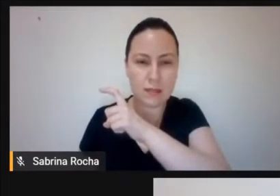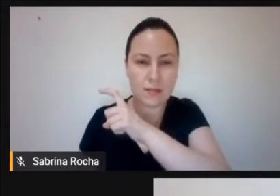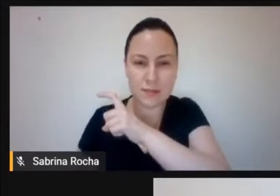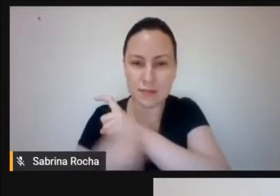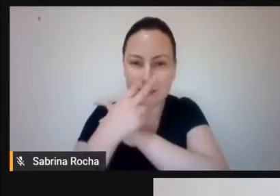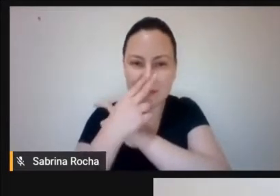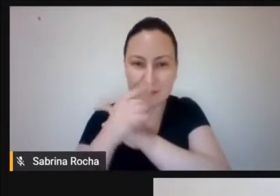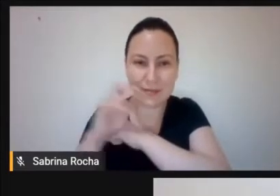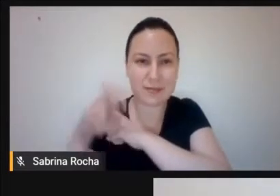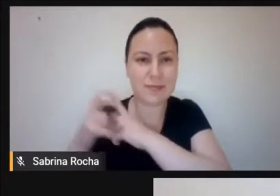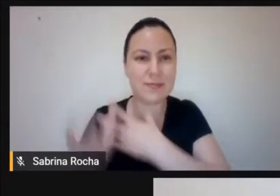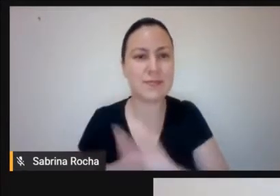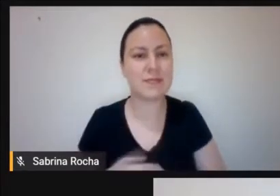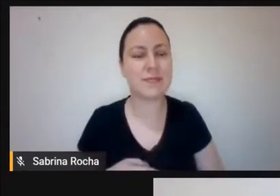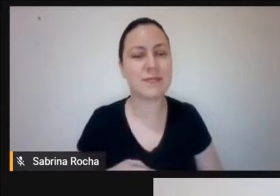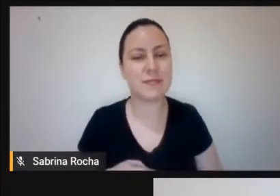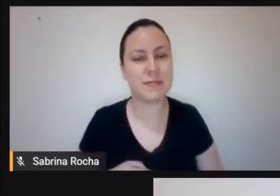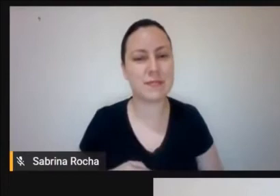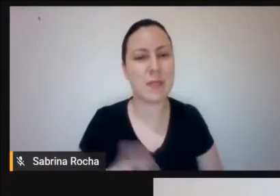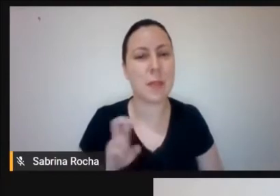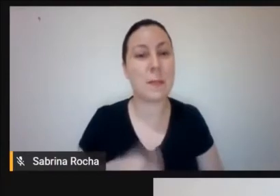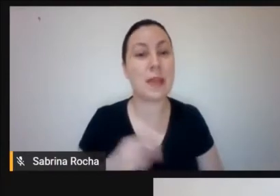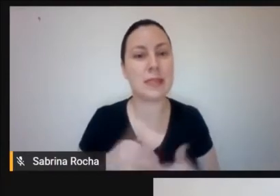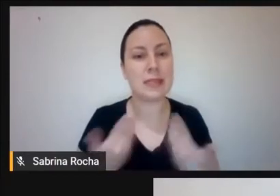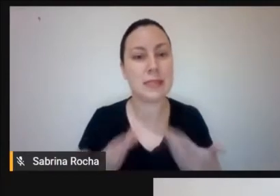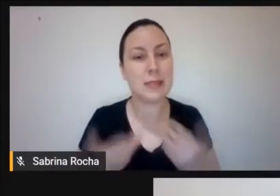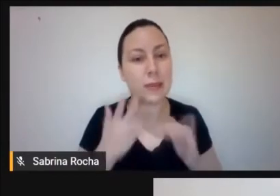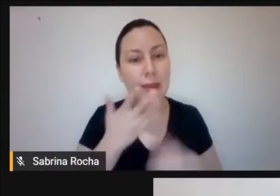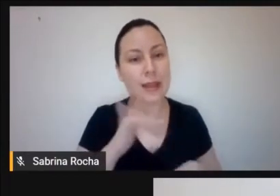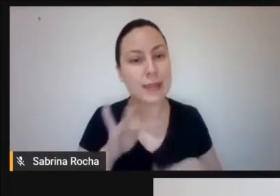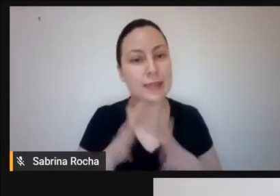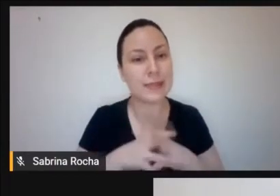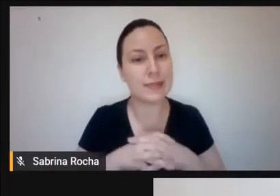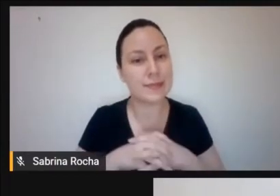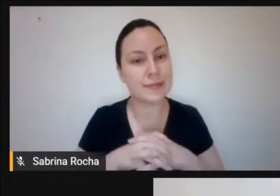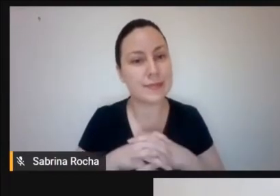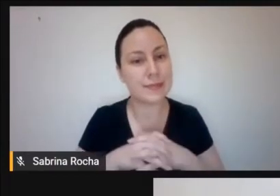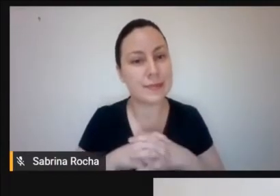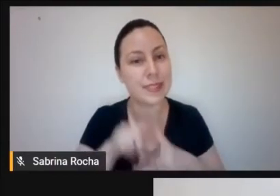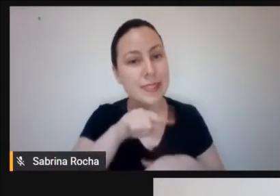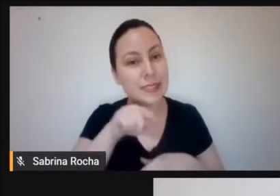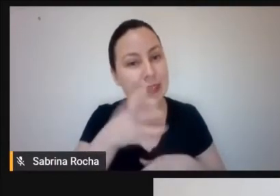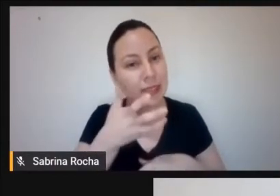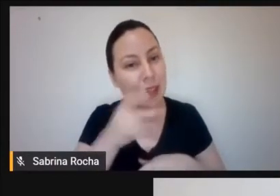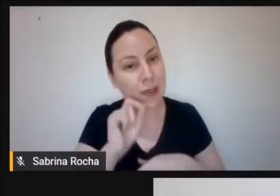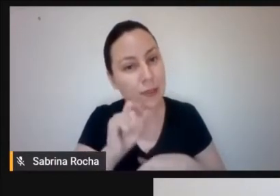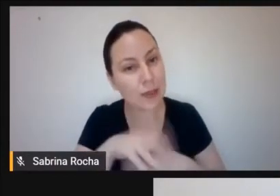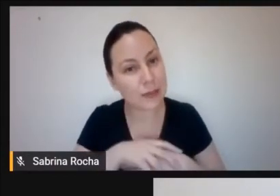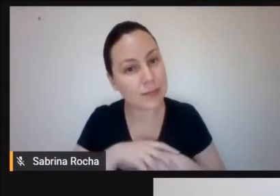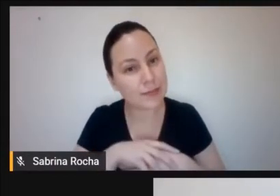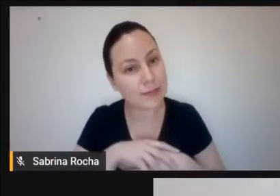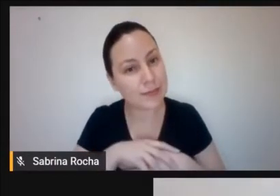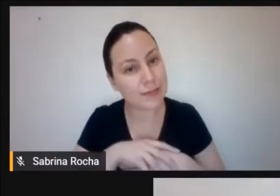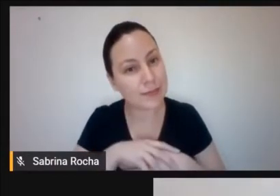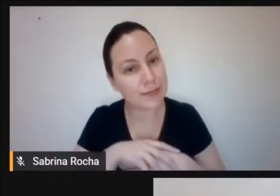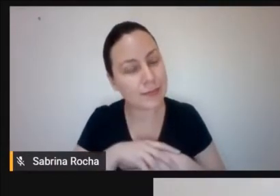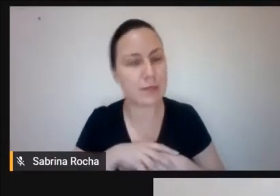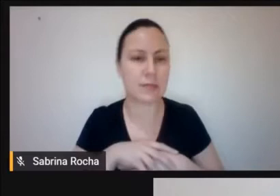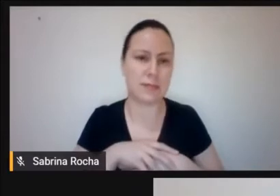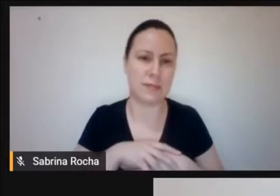novo de manhã cedo na mesa e virar e falar, então, crianças, o que é mesmo que vocês querem? É pura hipocrisia,